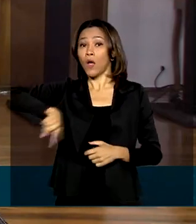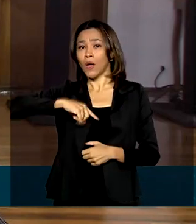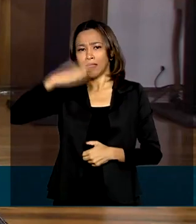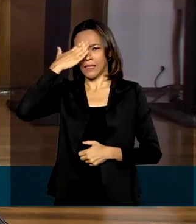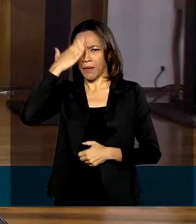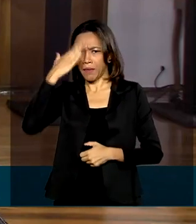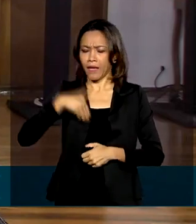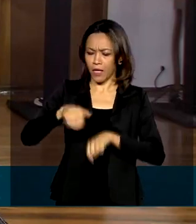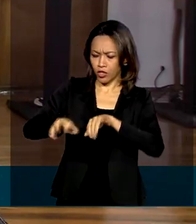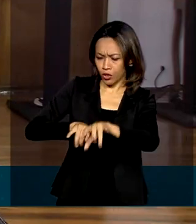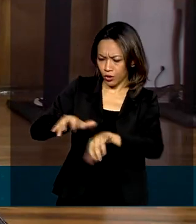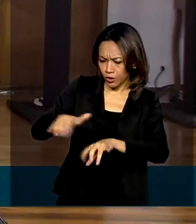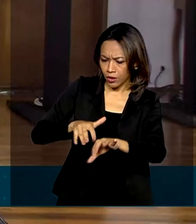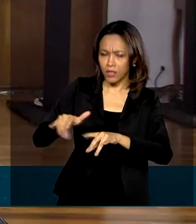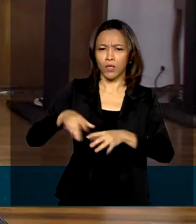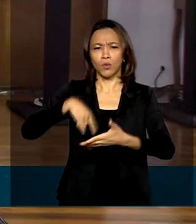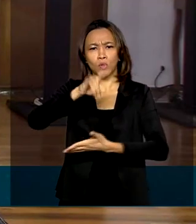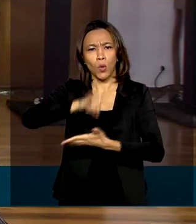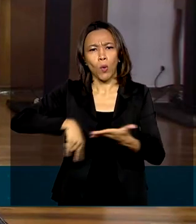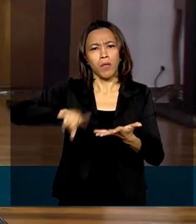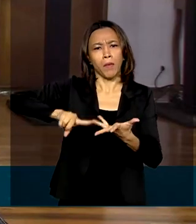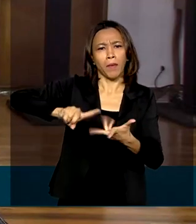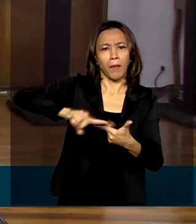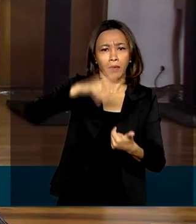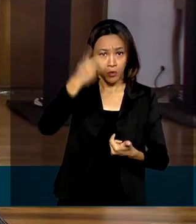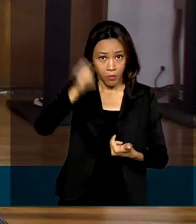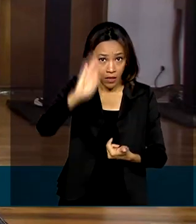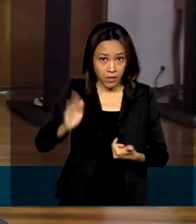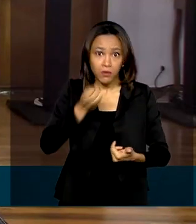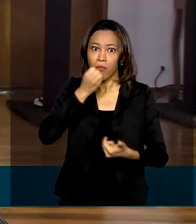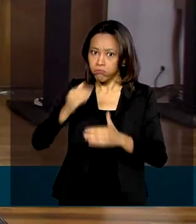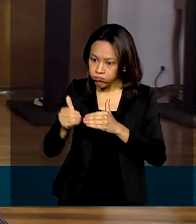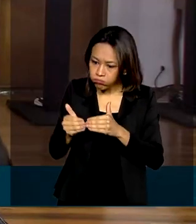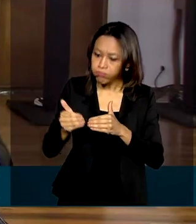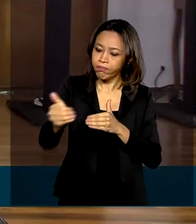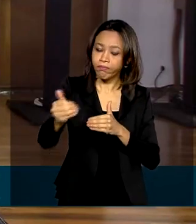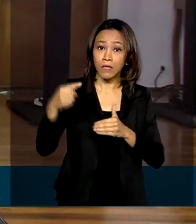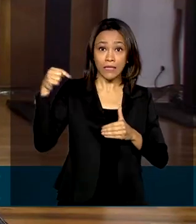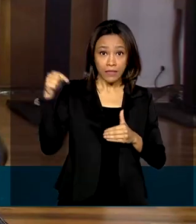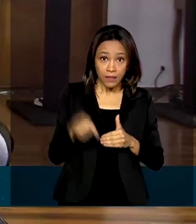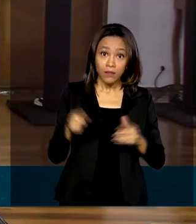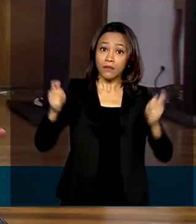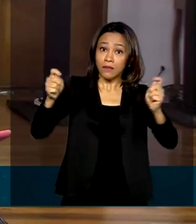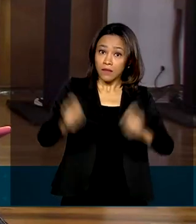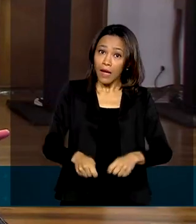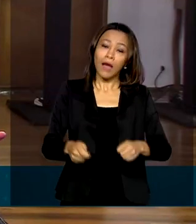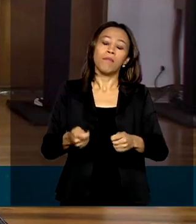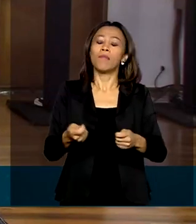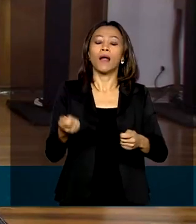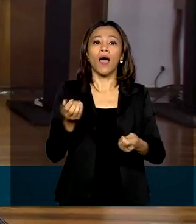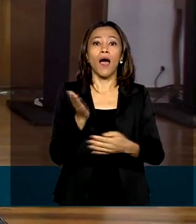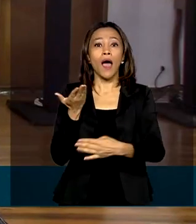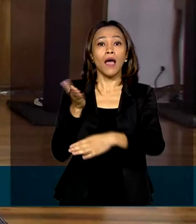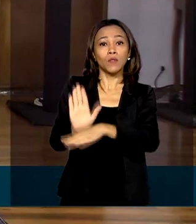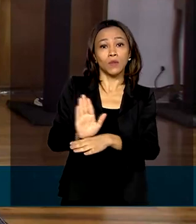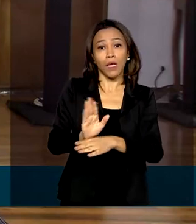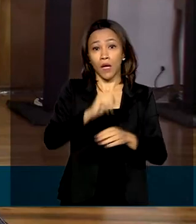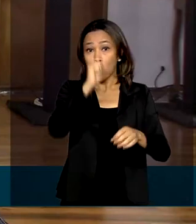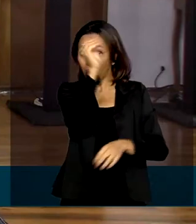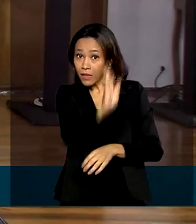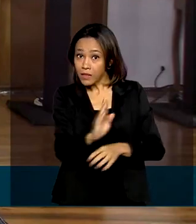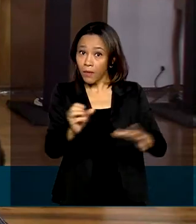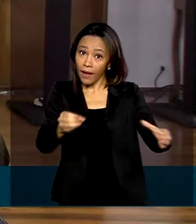digitalização já está bem avançada. E esse processo também pode ajudar, pode contribuir para o ingresso do Brasil na OCDE,